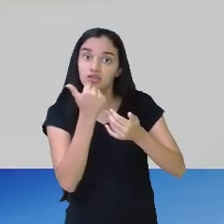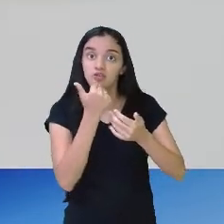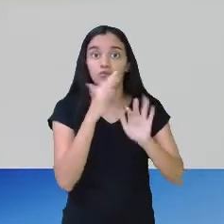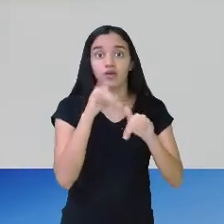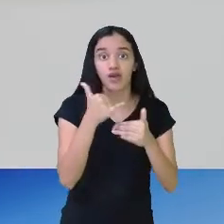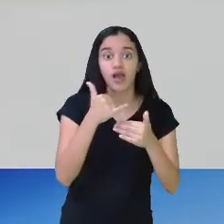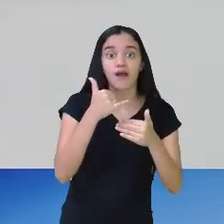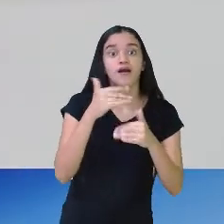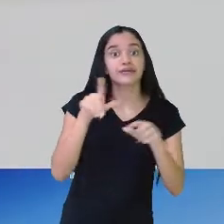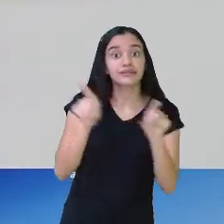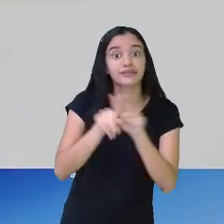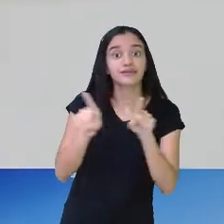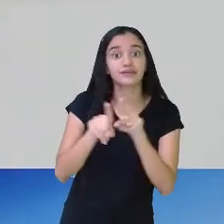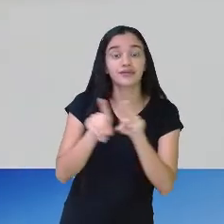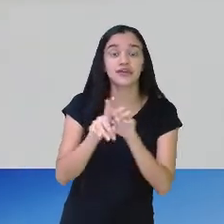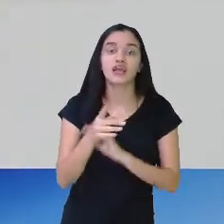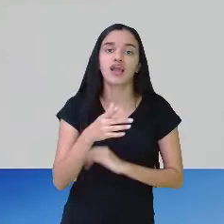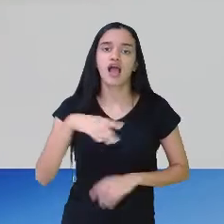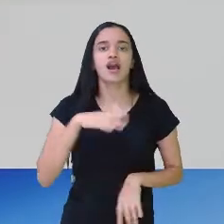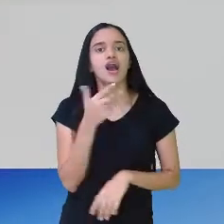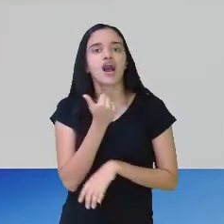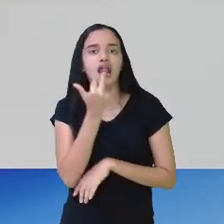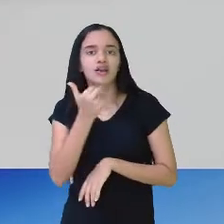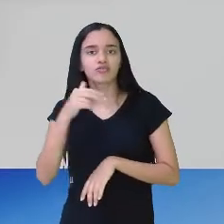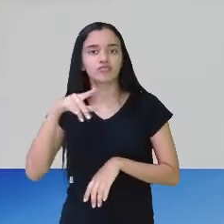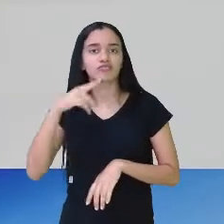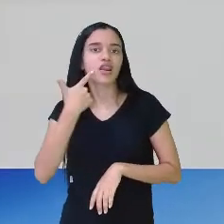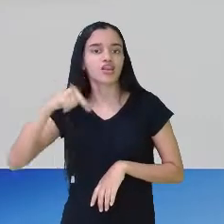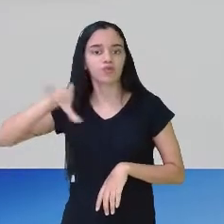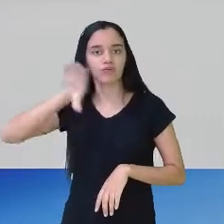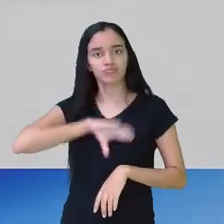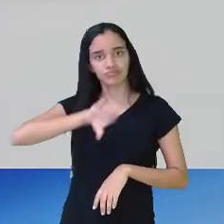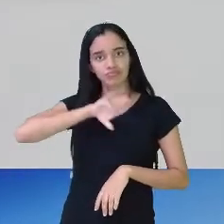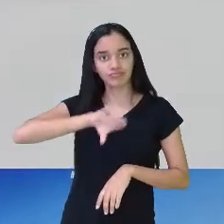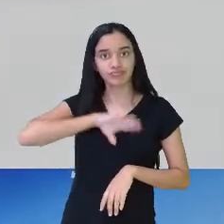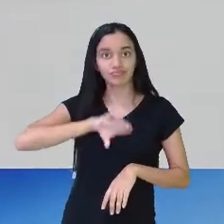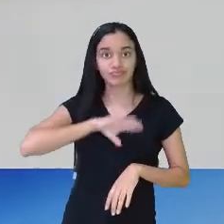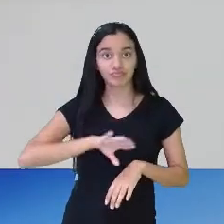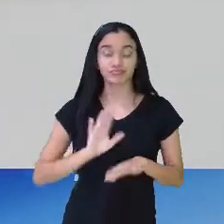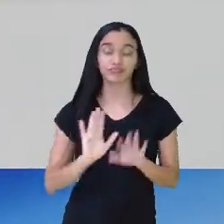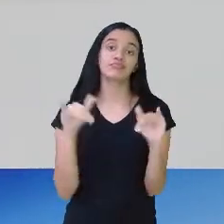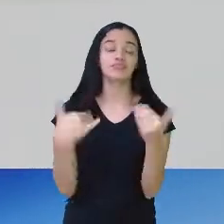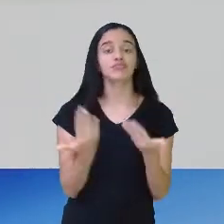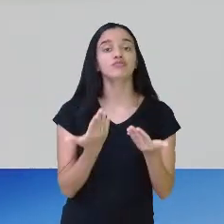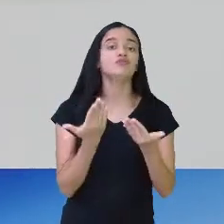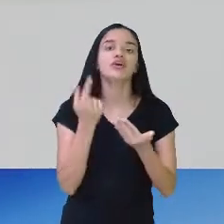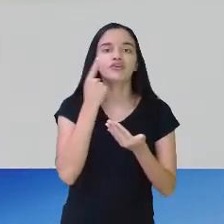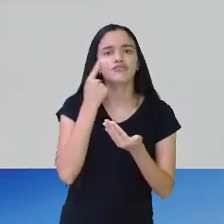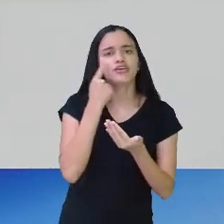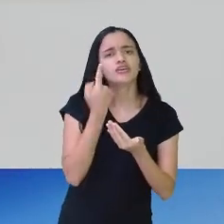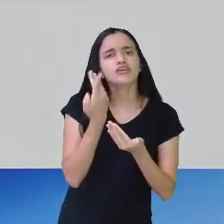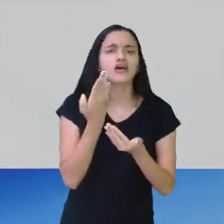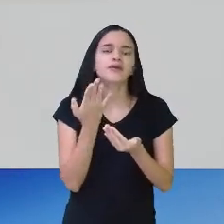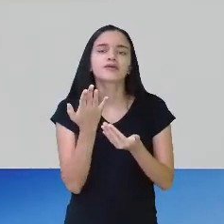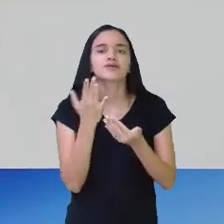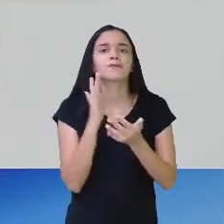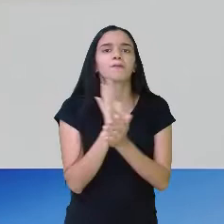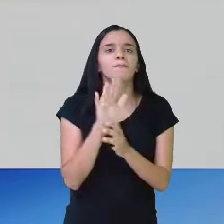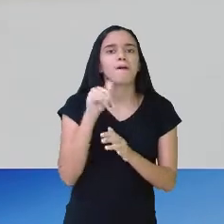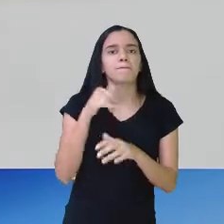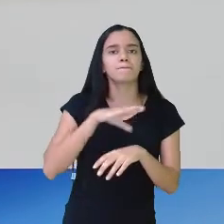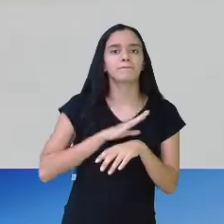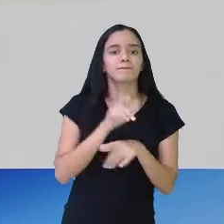a língua portuguesa, e também a língua como um órgão do corpo, né? Então, veja que o personagem, ele é